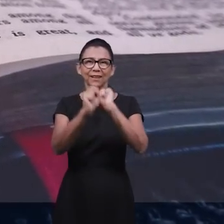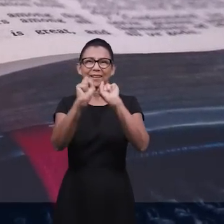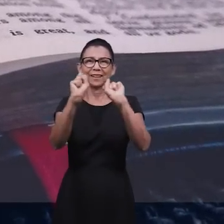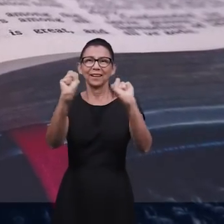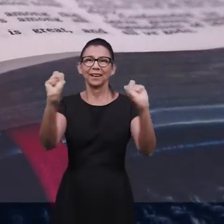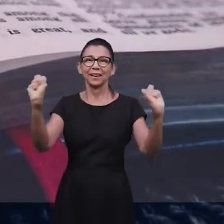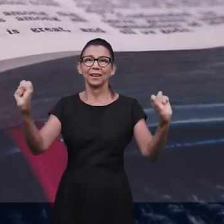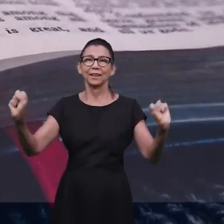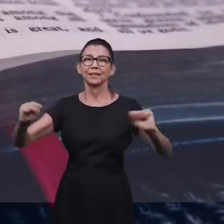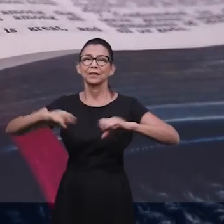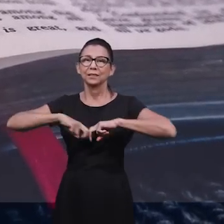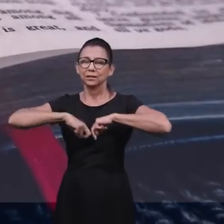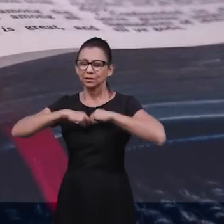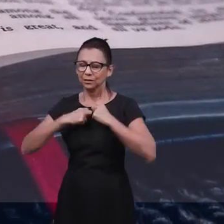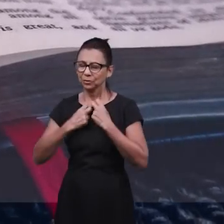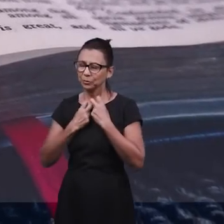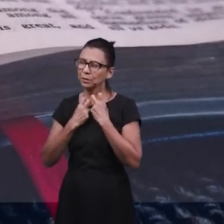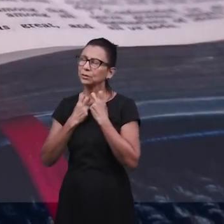vem me